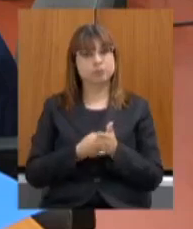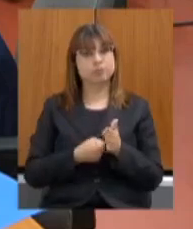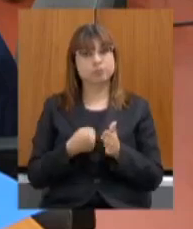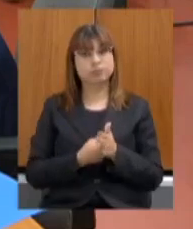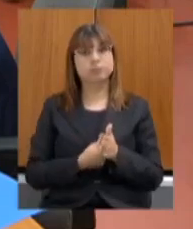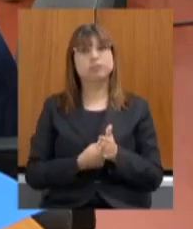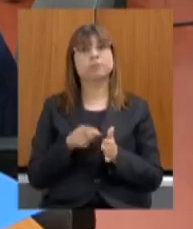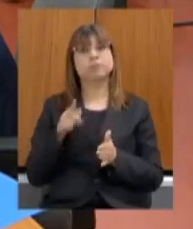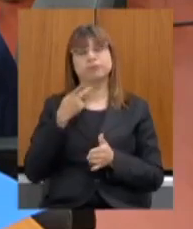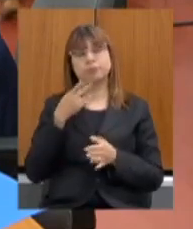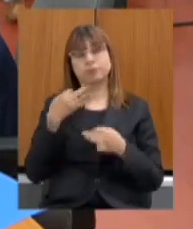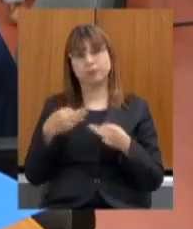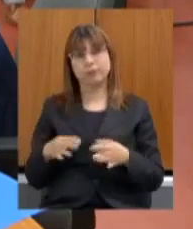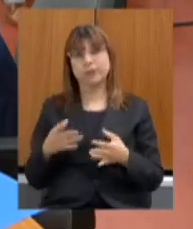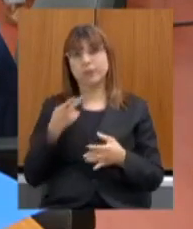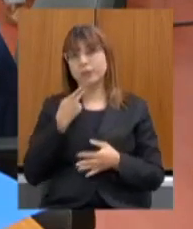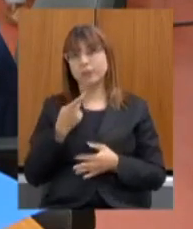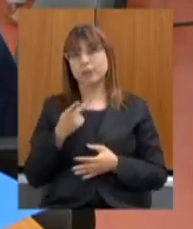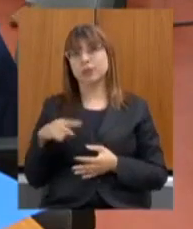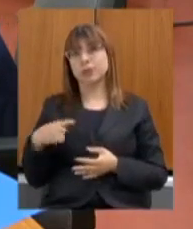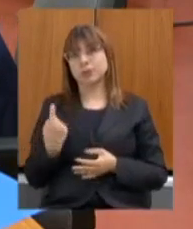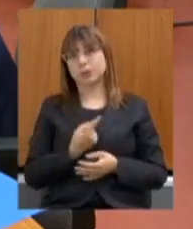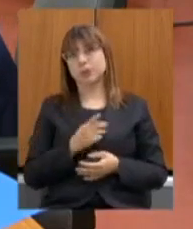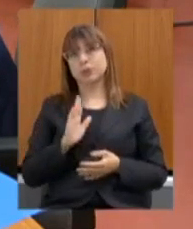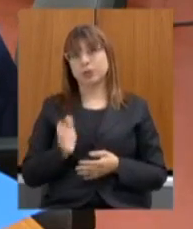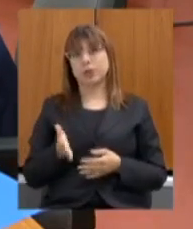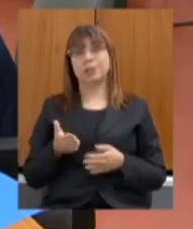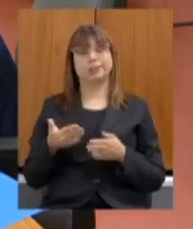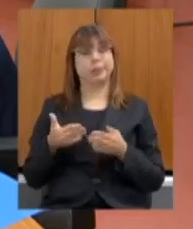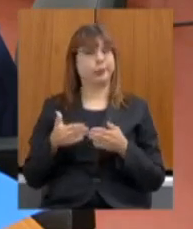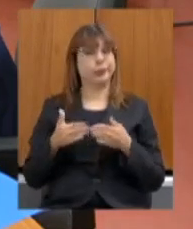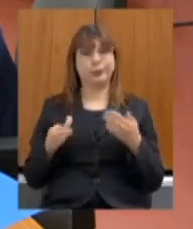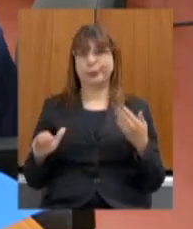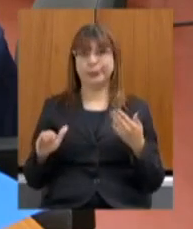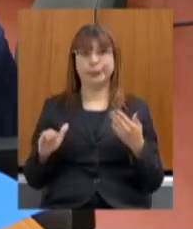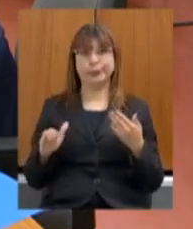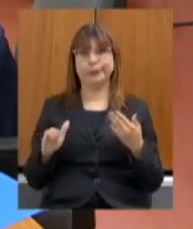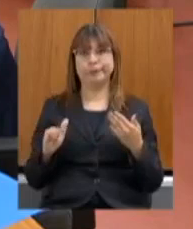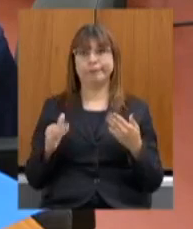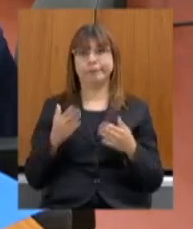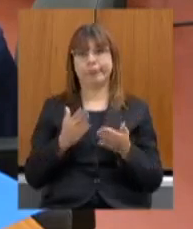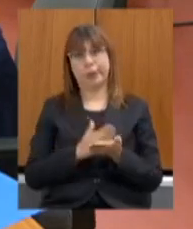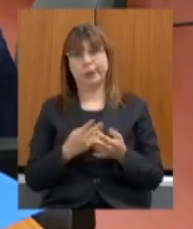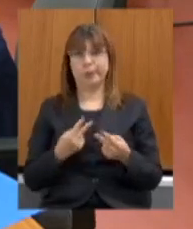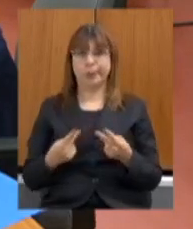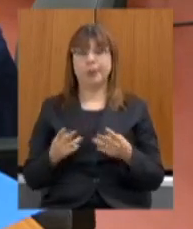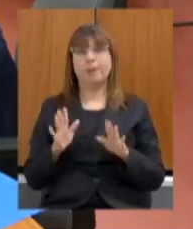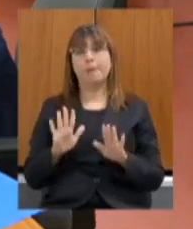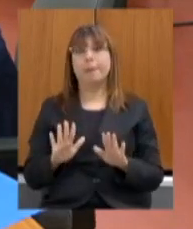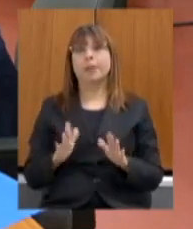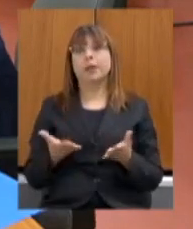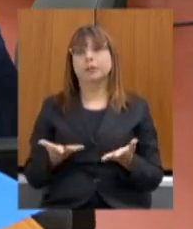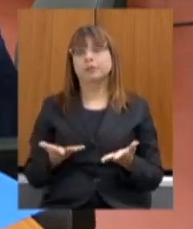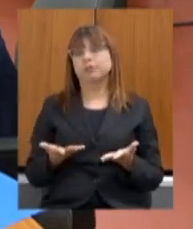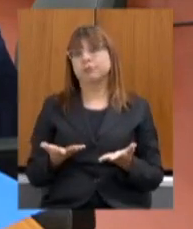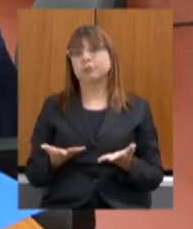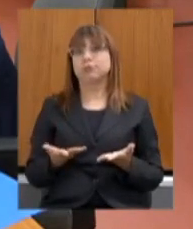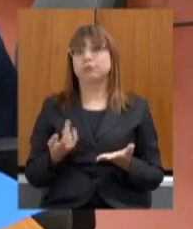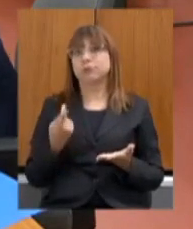O senhor tem razão quando diz que nós já divergimos em alguns pontos, mas acho que o senhor sempre